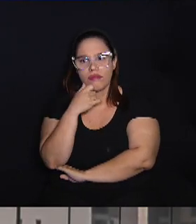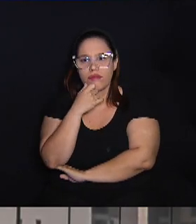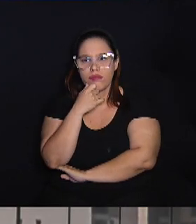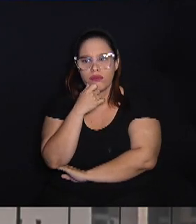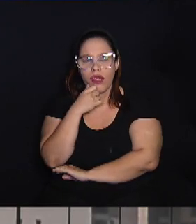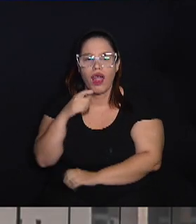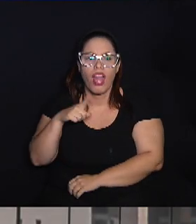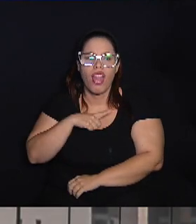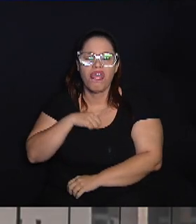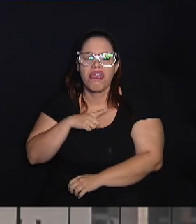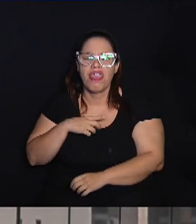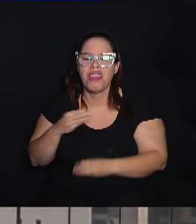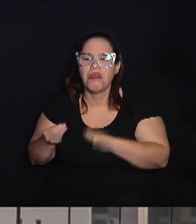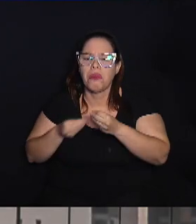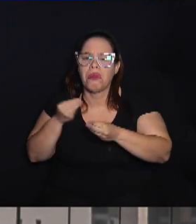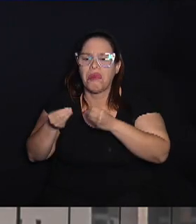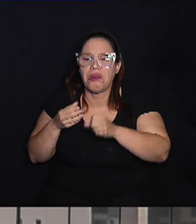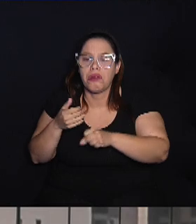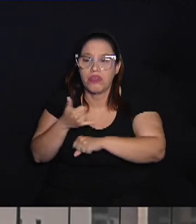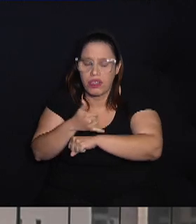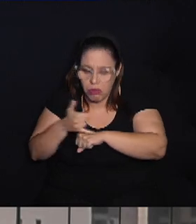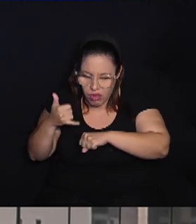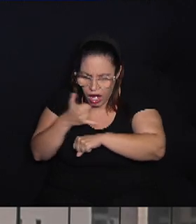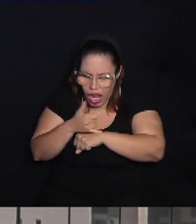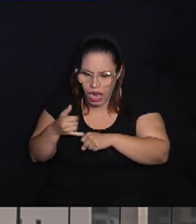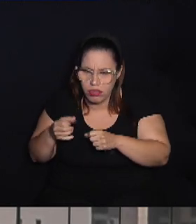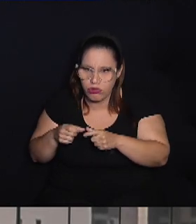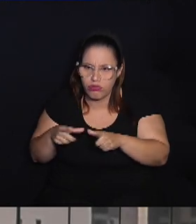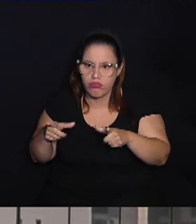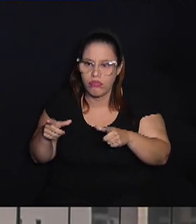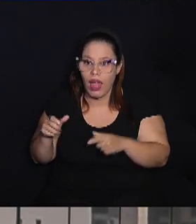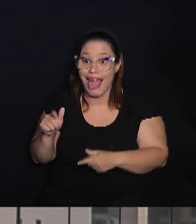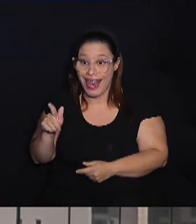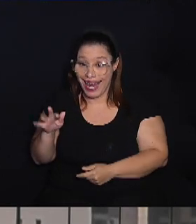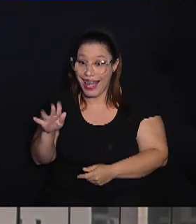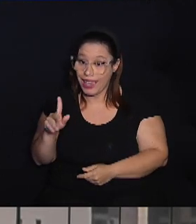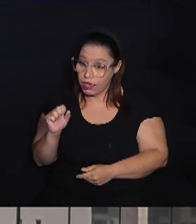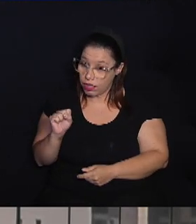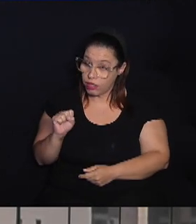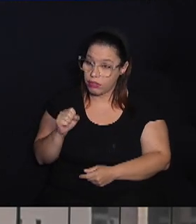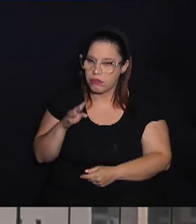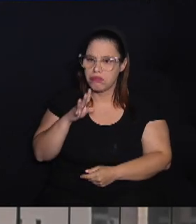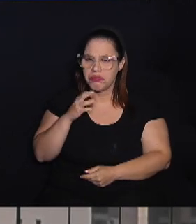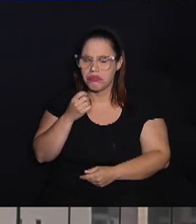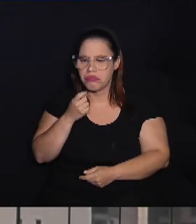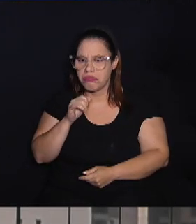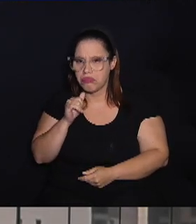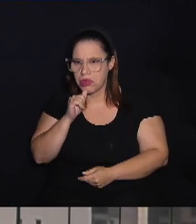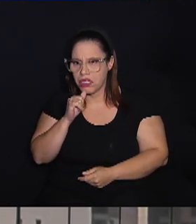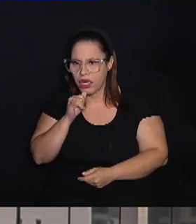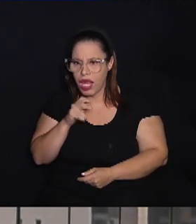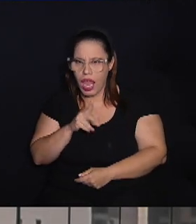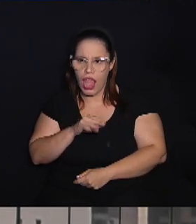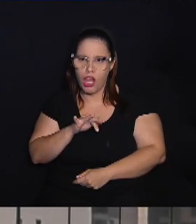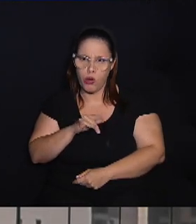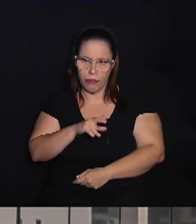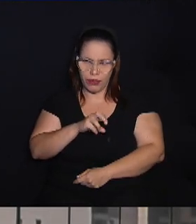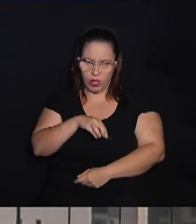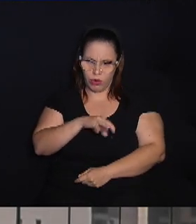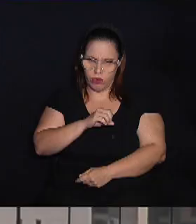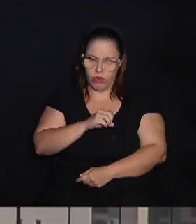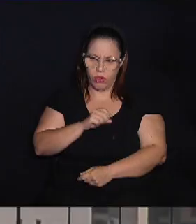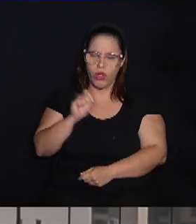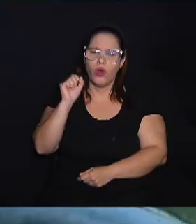muita produção de aço. Onde é que a gente encontra? A gente sabe que as latinhas, por exemplo, são de alumínio. O que é feito de aço hoje em